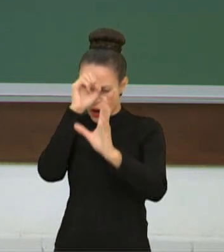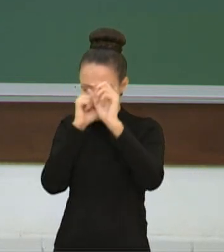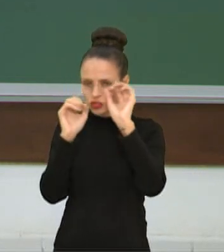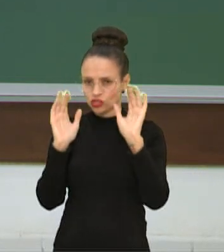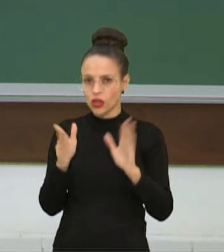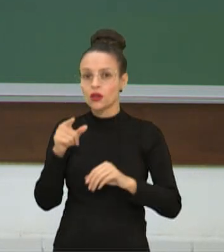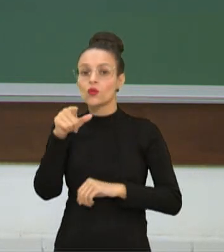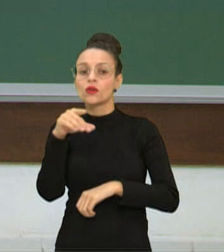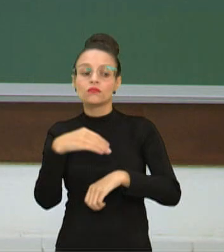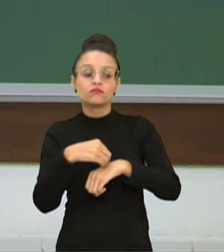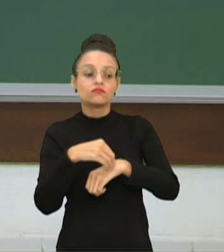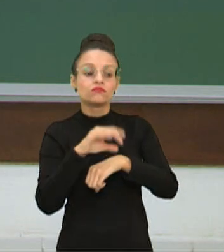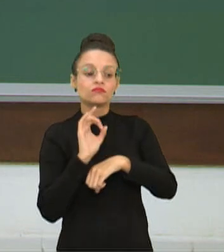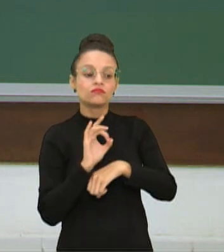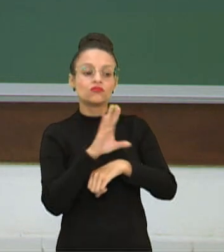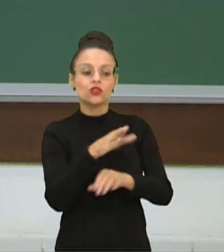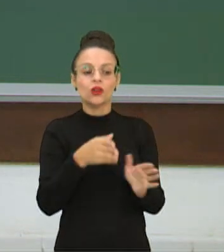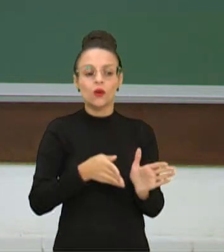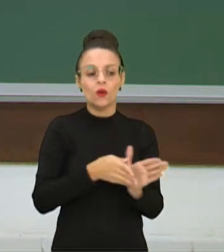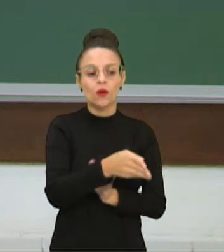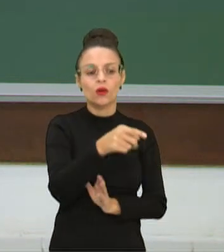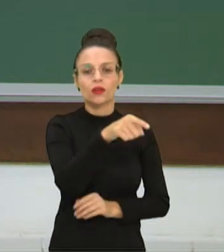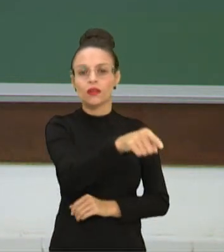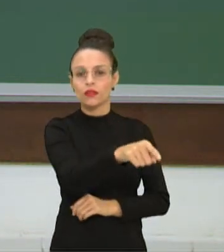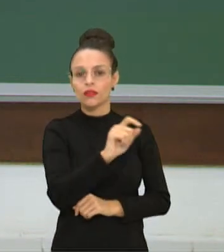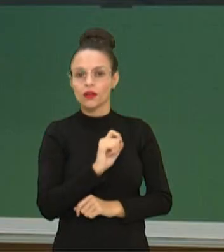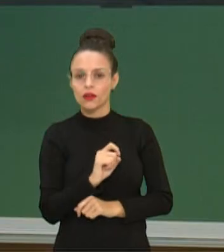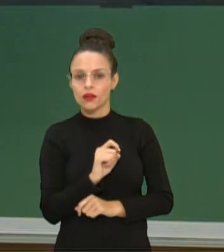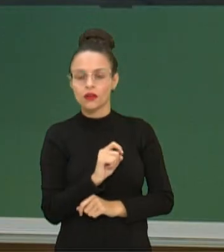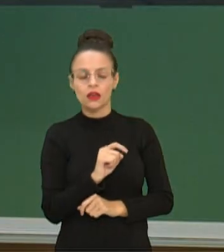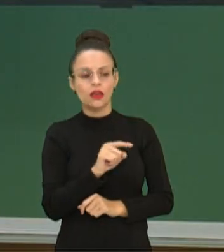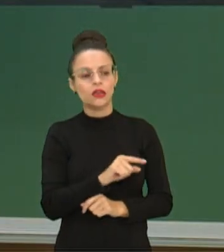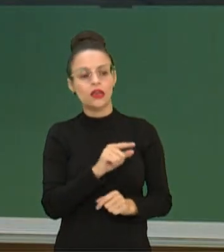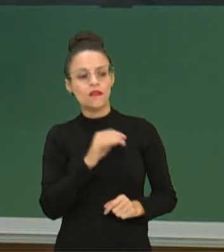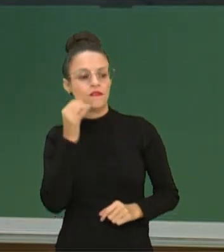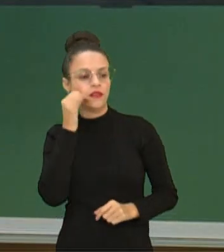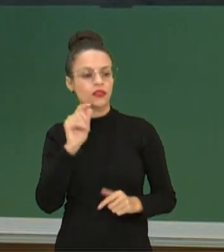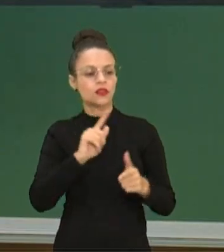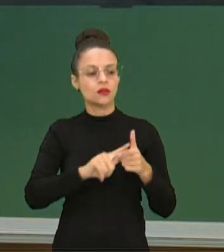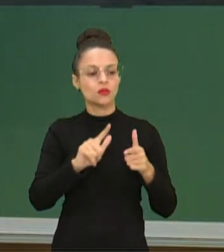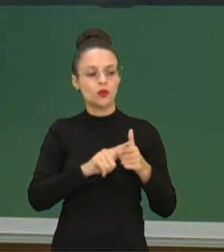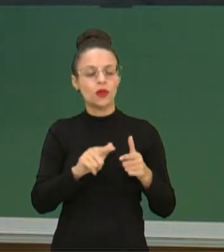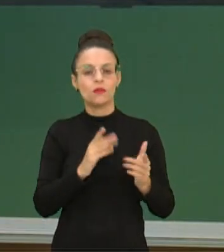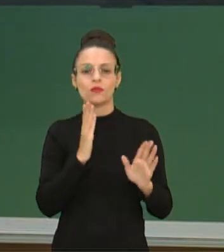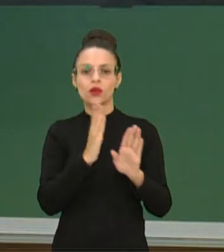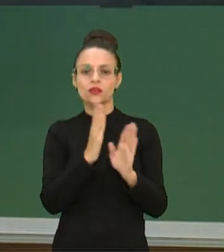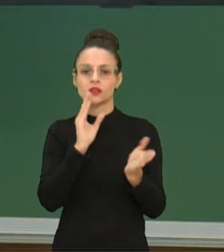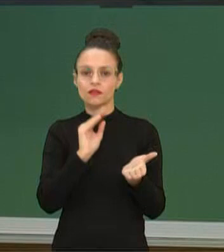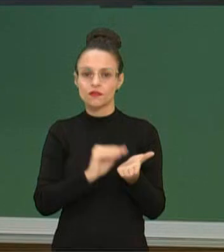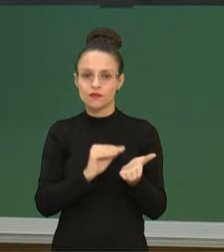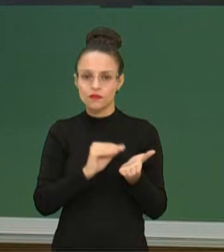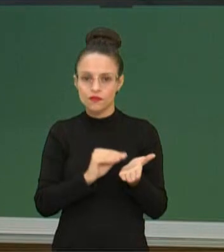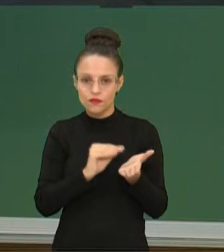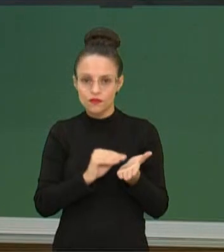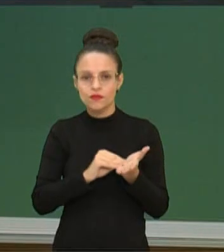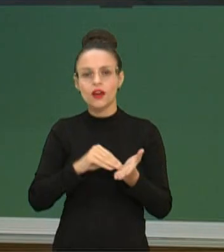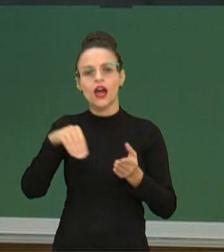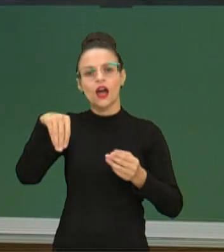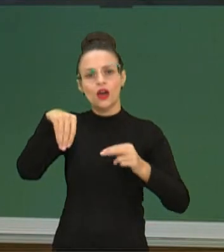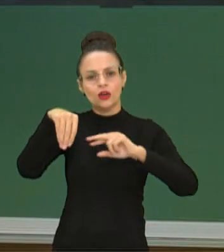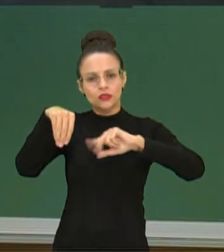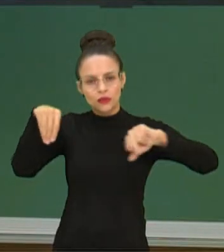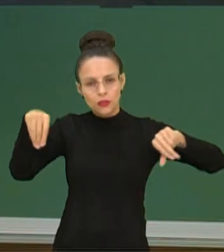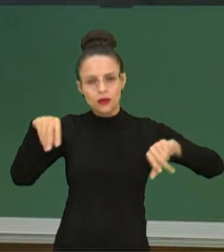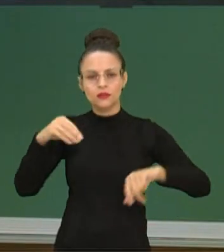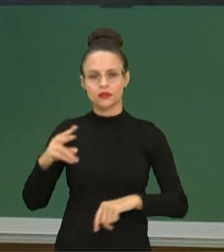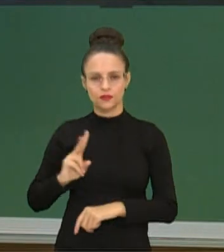poderia dar de dica para orientar essa pessoa, para que ela não venha ter problemas por carência desses micronutrientes, ou